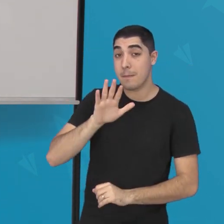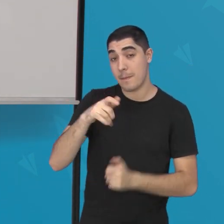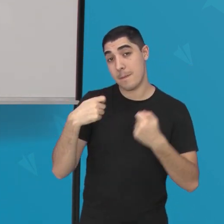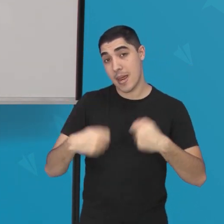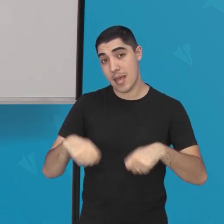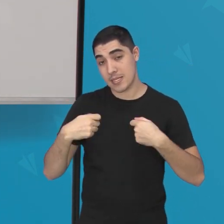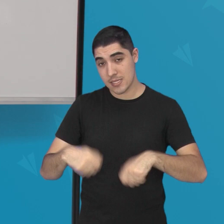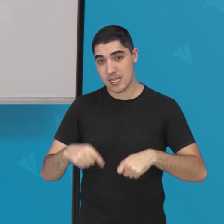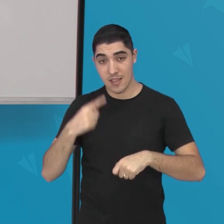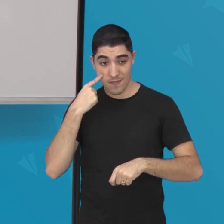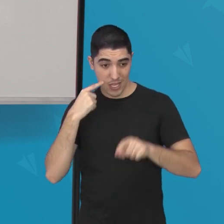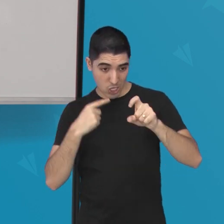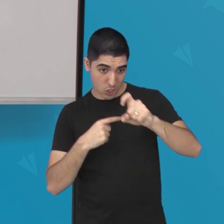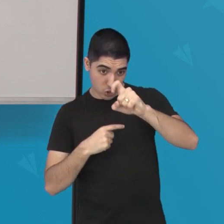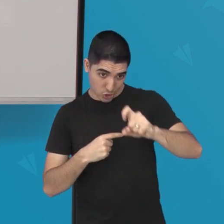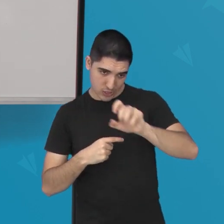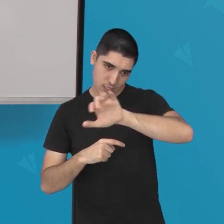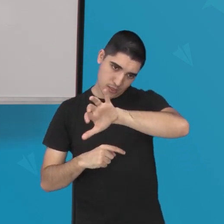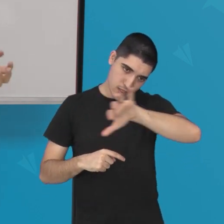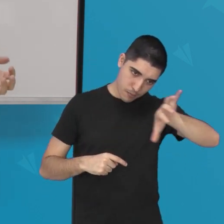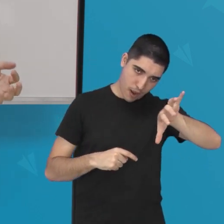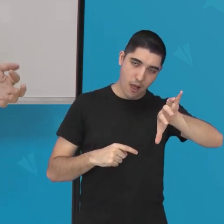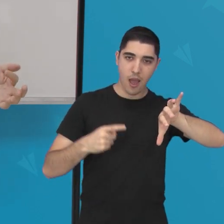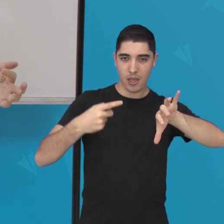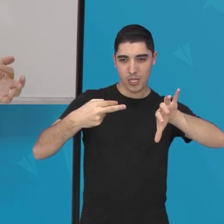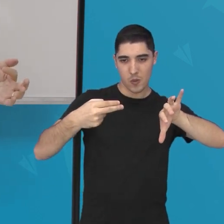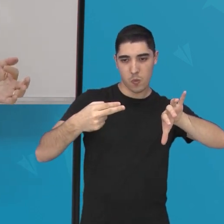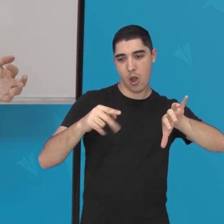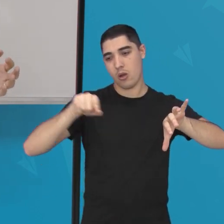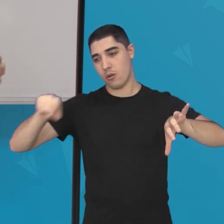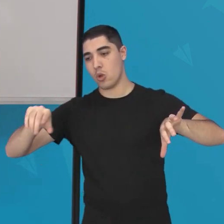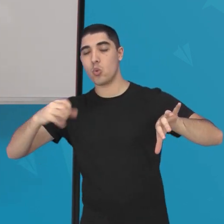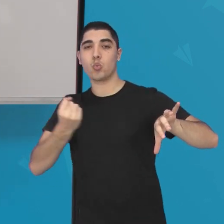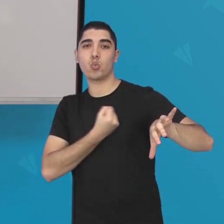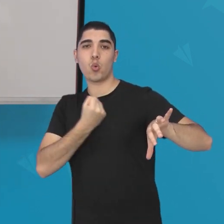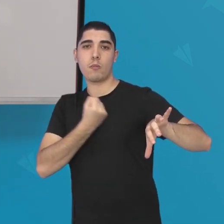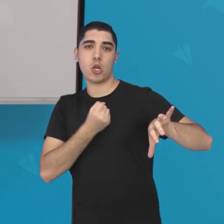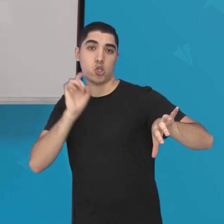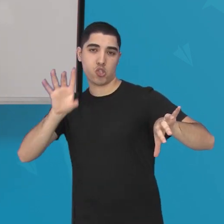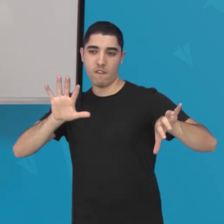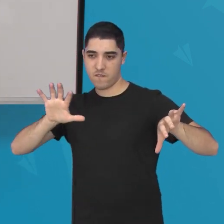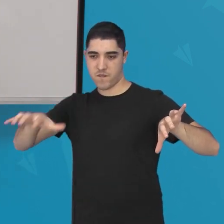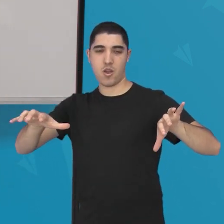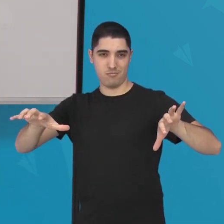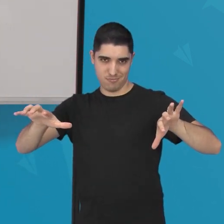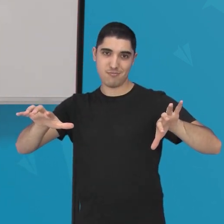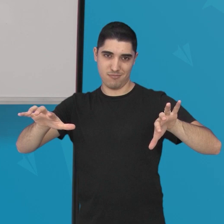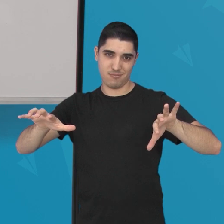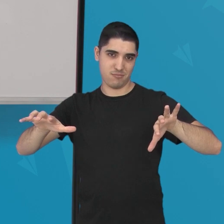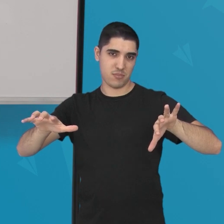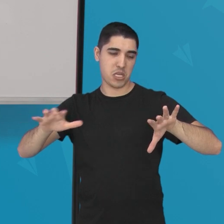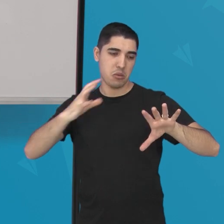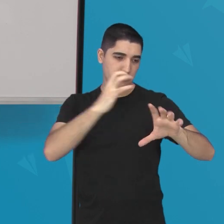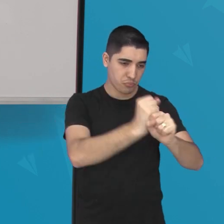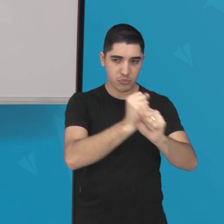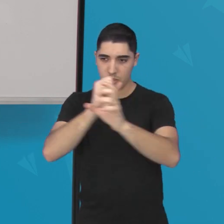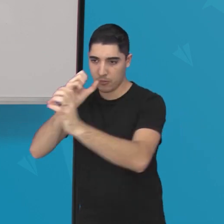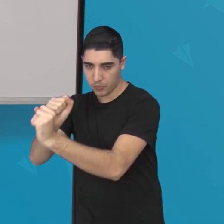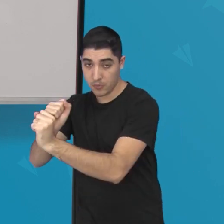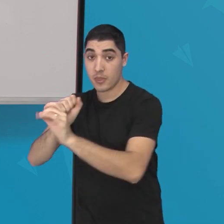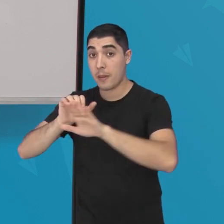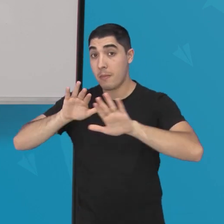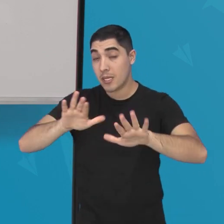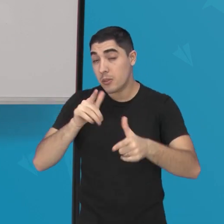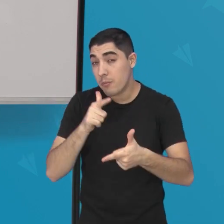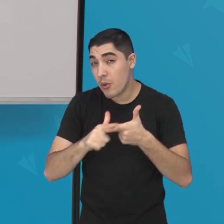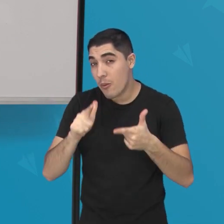Basta assim você pegar os termos com x, colocar de um lado da igualdade e os termos sem x do outro lado da igualdade e fazer as contas,